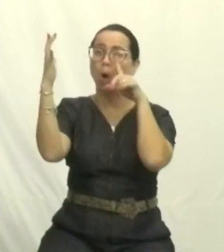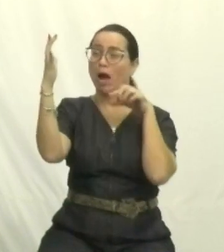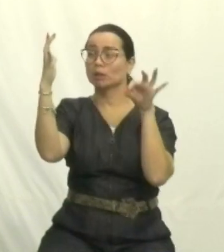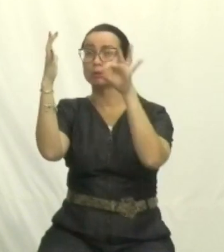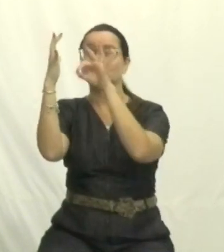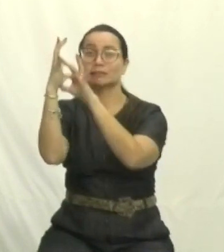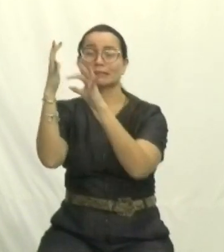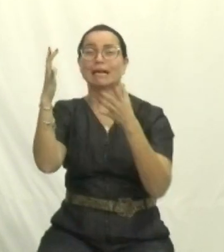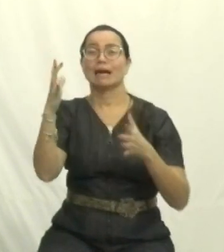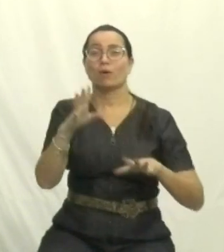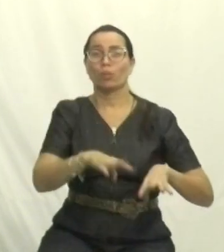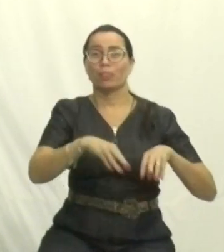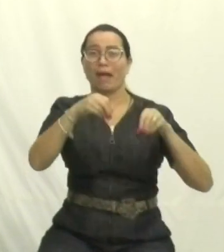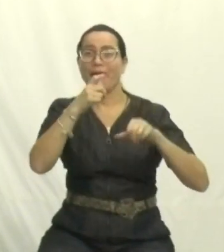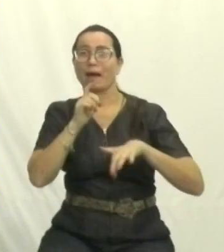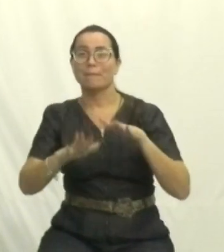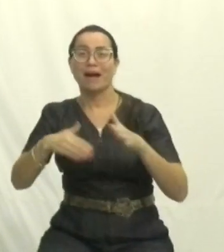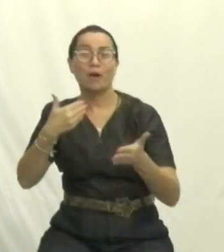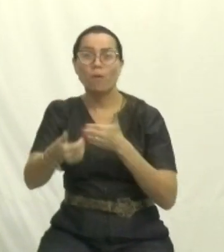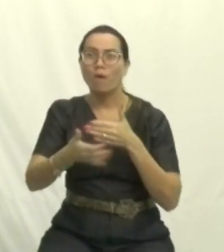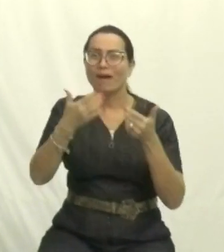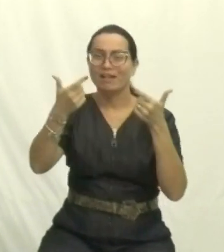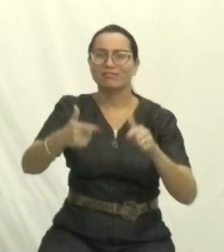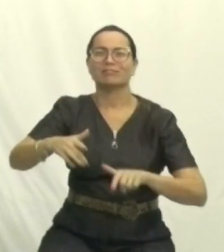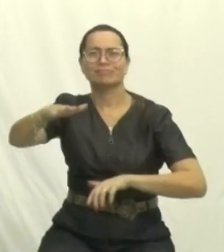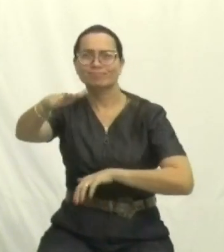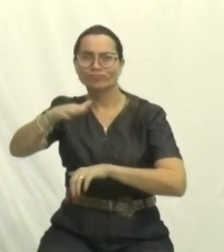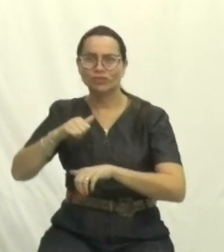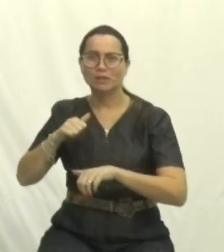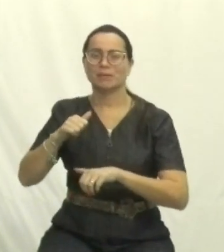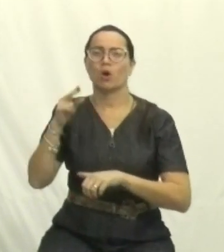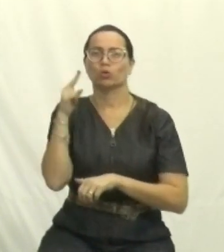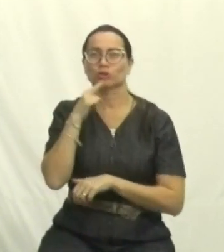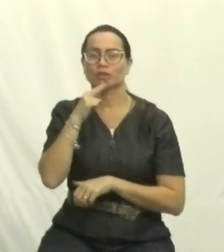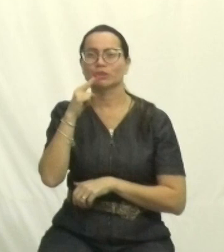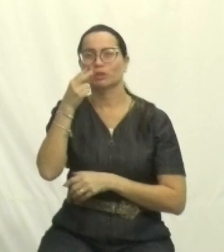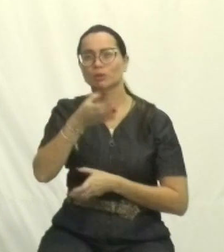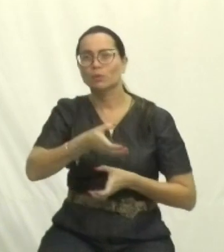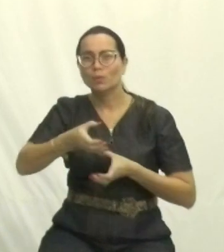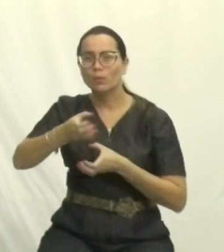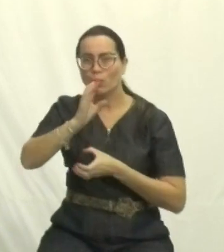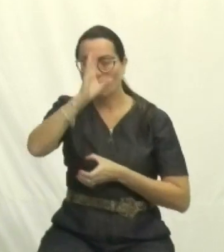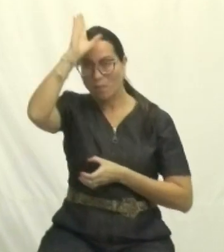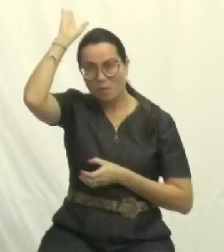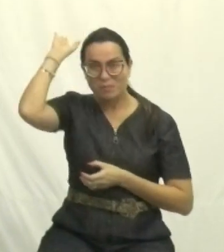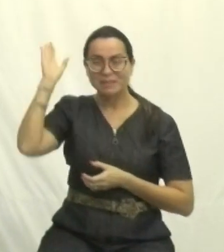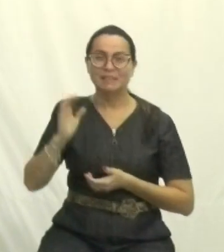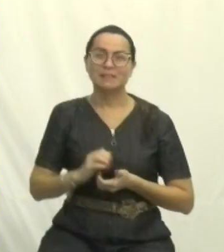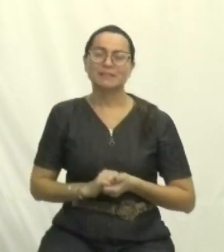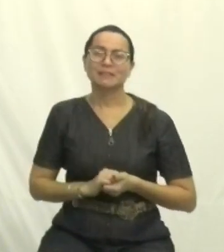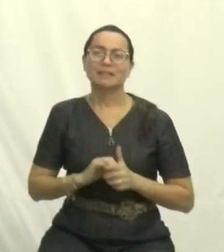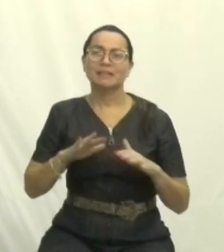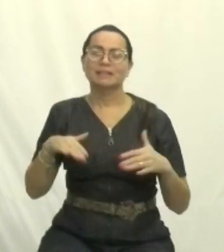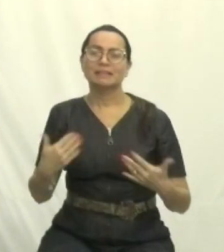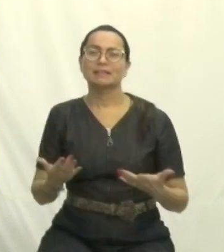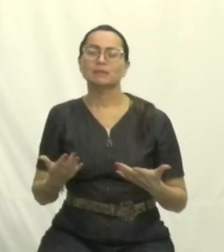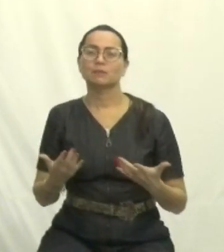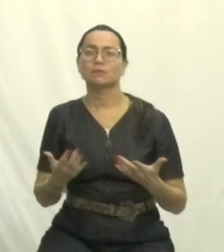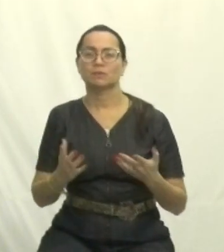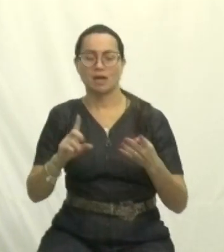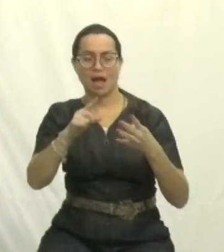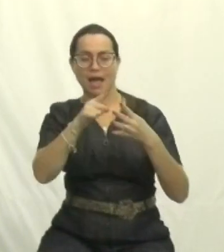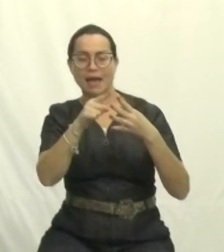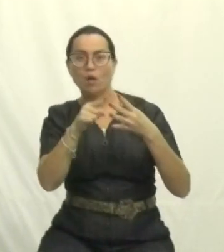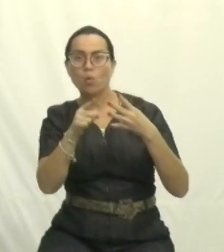no mar, em qualquer local, né? Então, mas especificamente o Corpo de Bombeiros, ele atua em basicamente 4